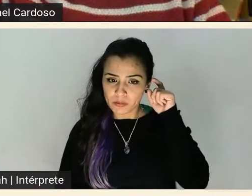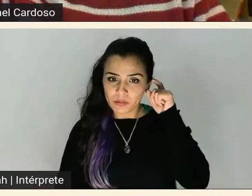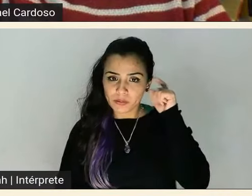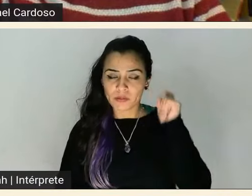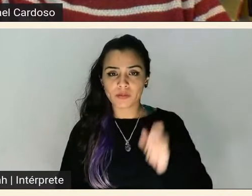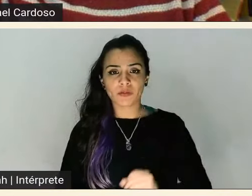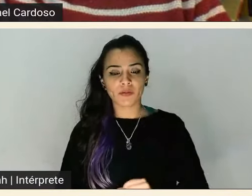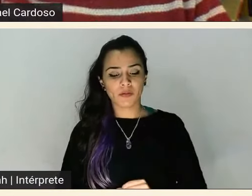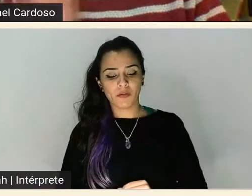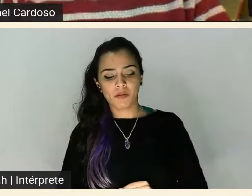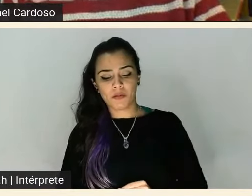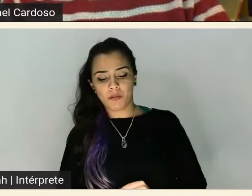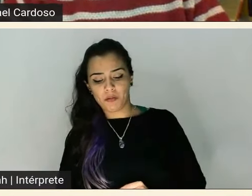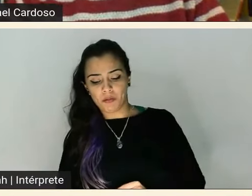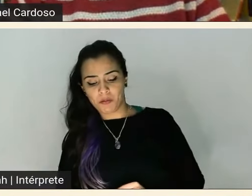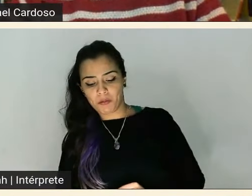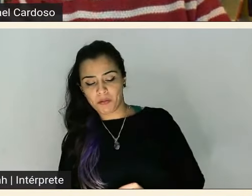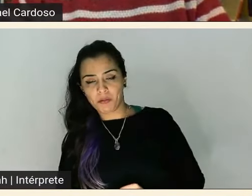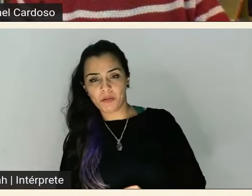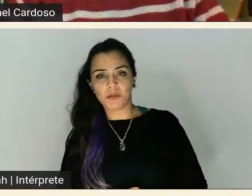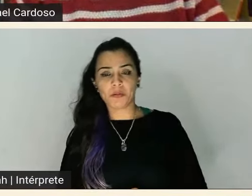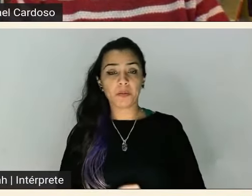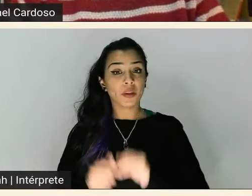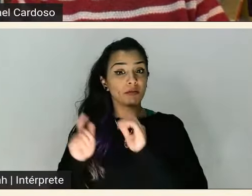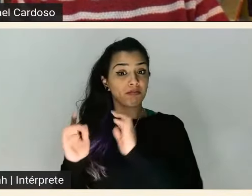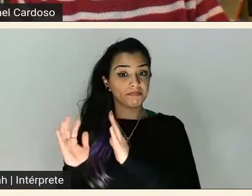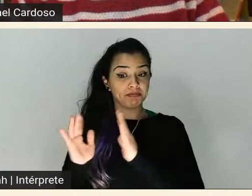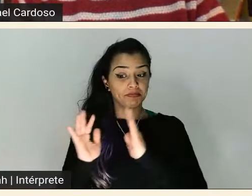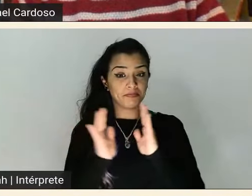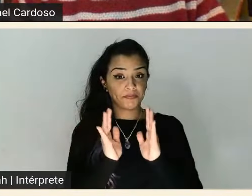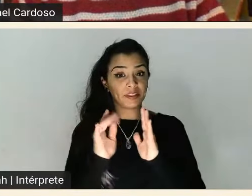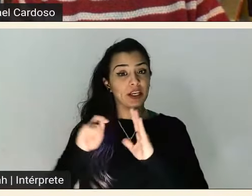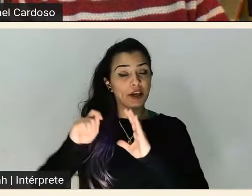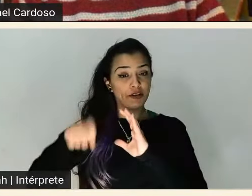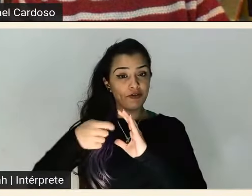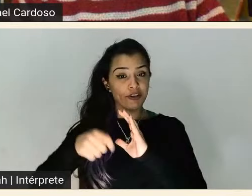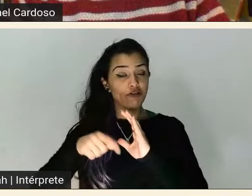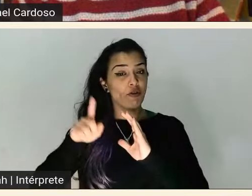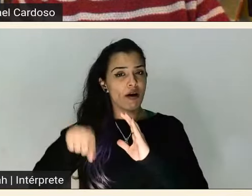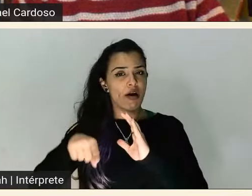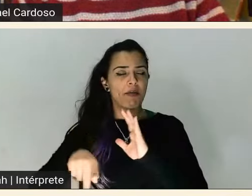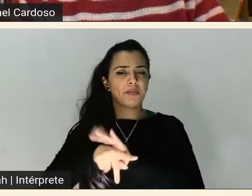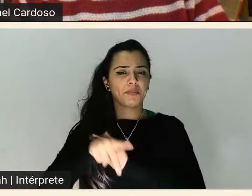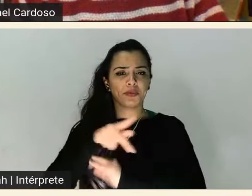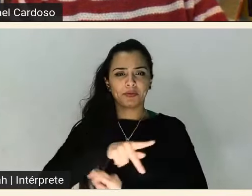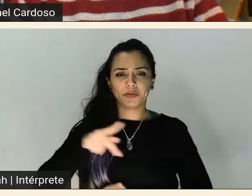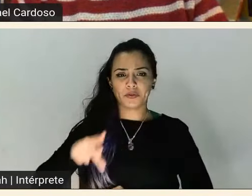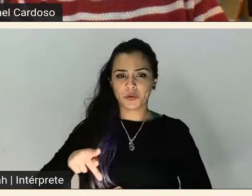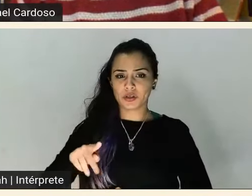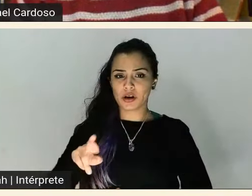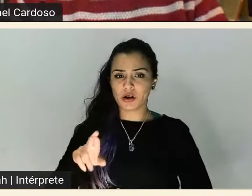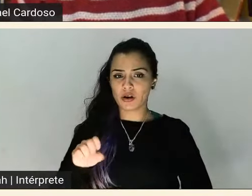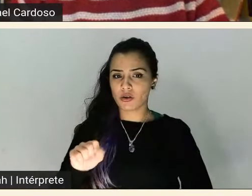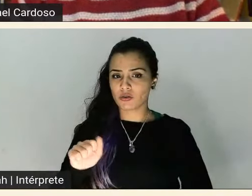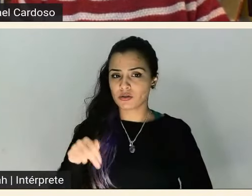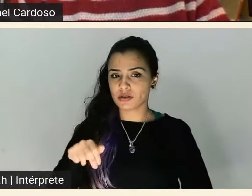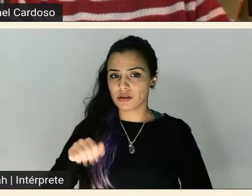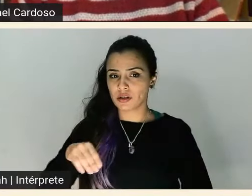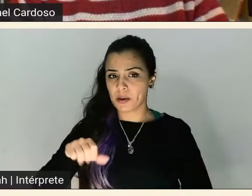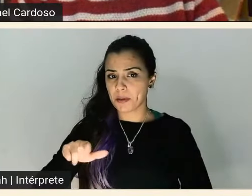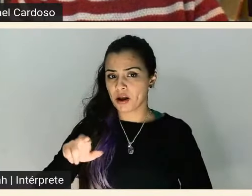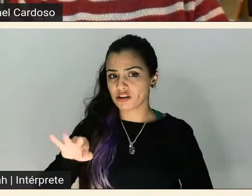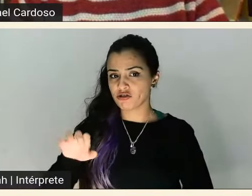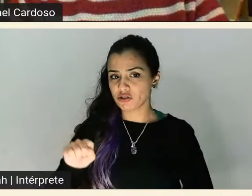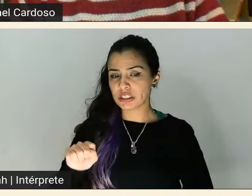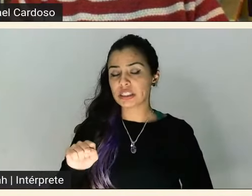é um recorte de um texto da professora Leda Maria Martins, exatamente quando eu começo a falar sobre